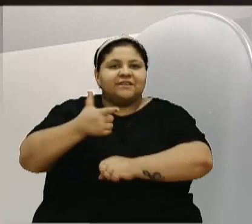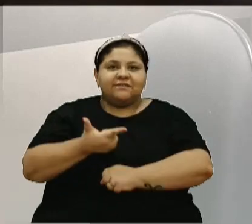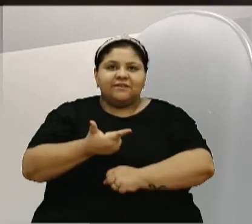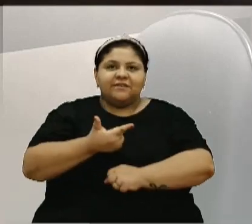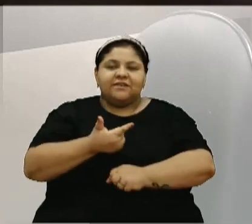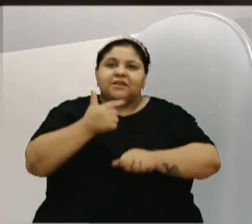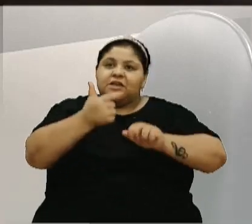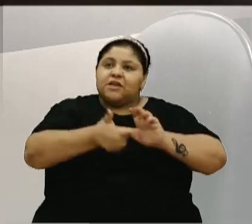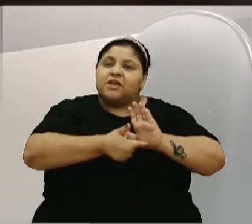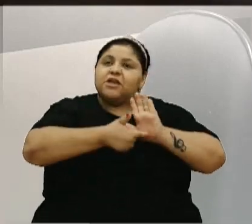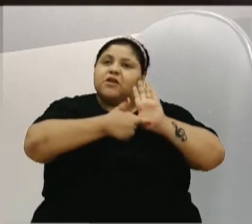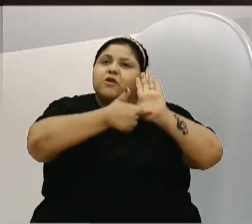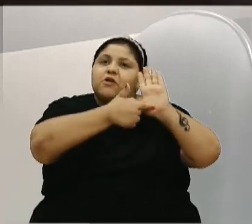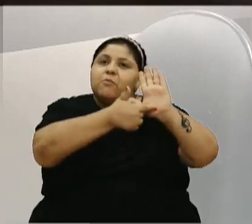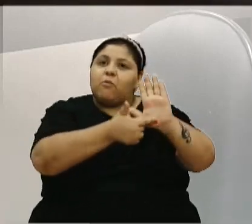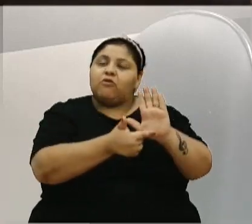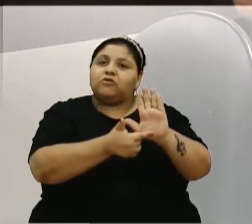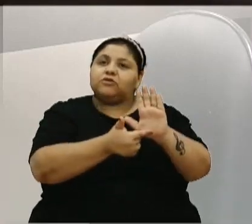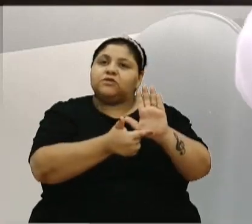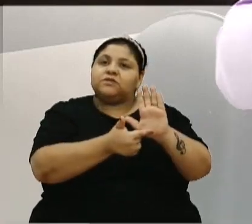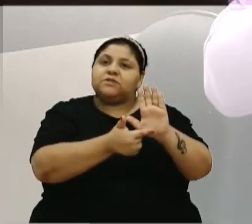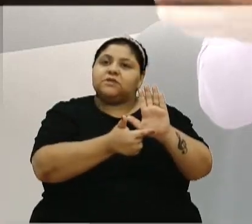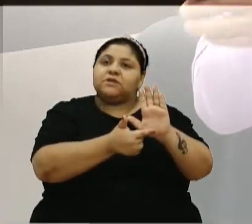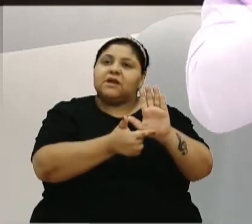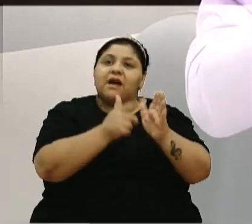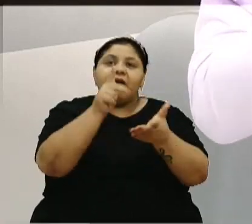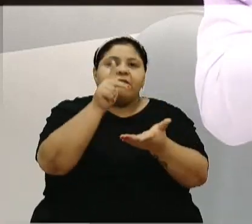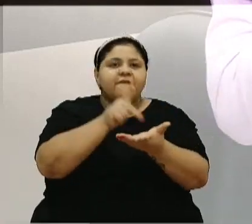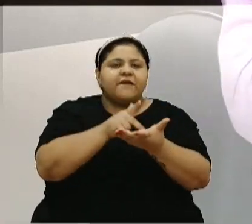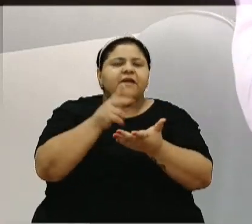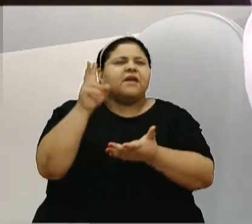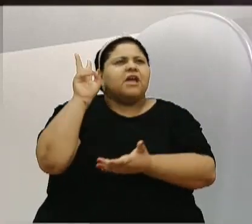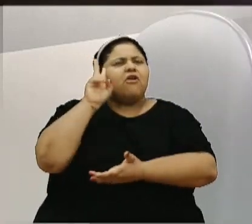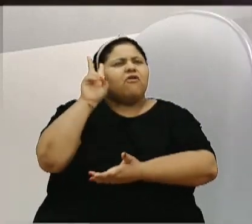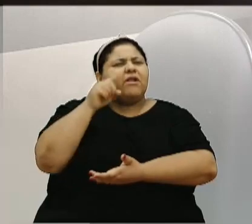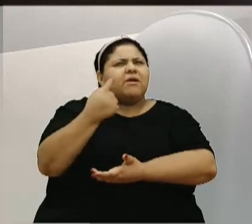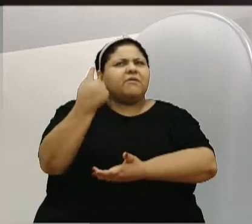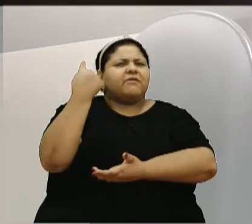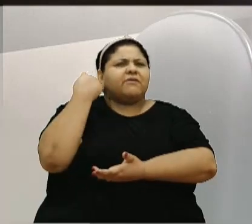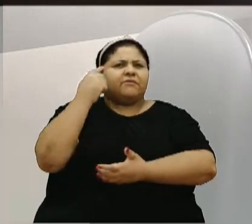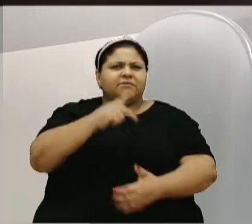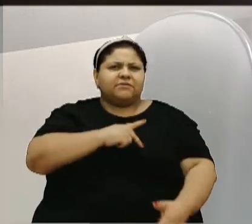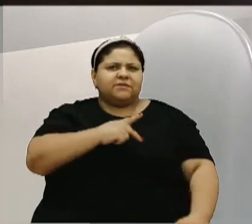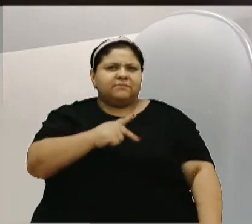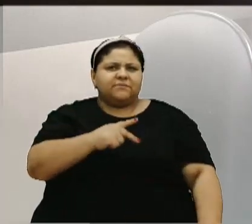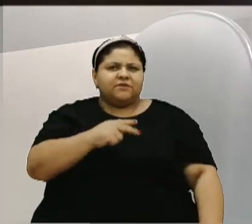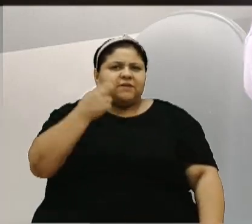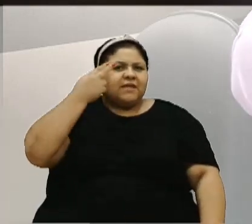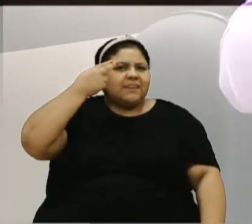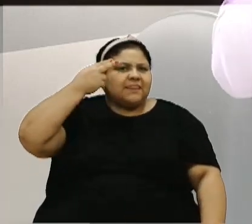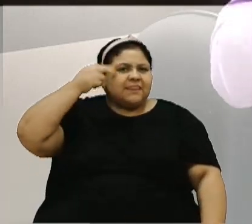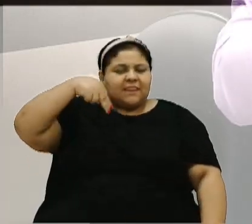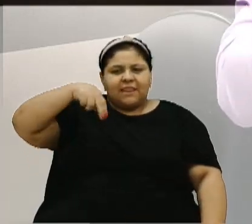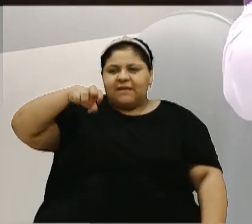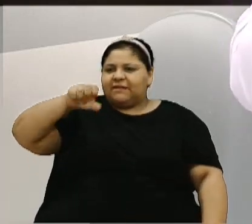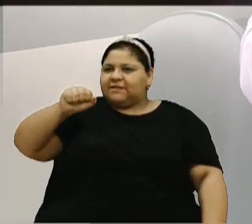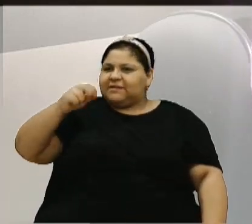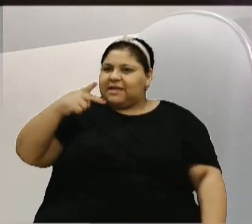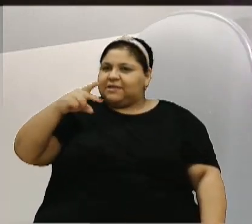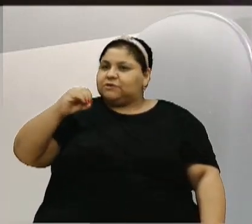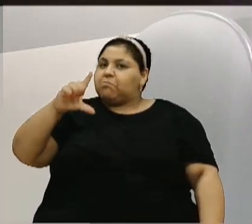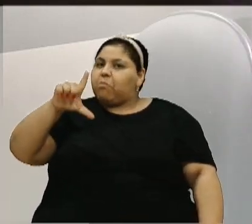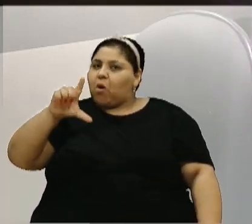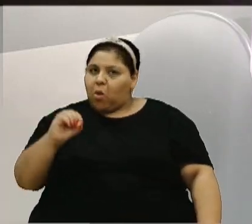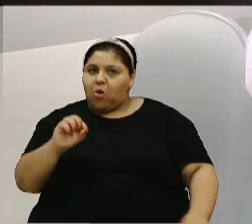a originalidade. Eu lembro lá na época, o então presidente Nespolo, e eu disse para ele, nós se reunimos várias